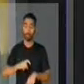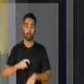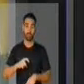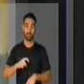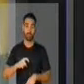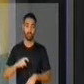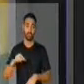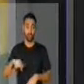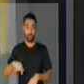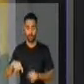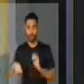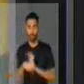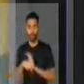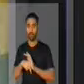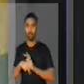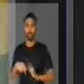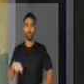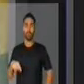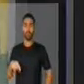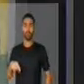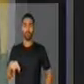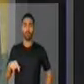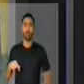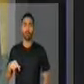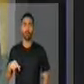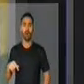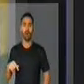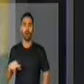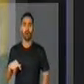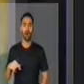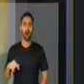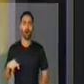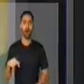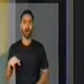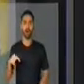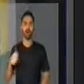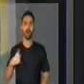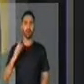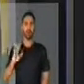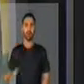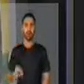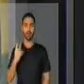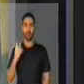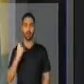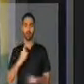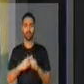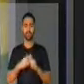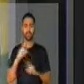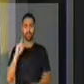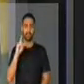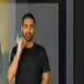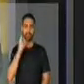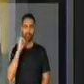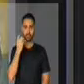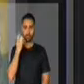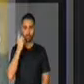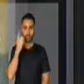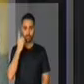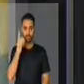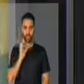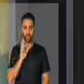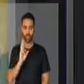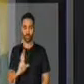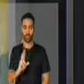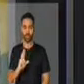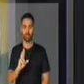nesta casa e nesta tribuna, quando estive por 2 mandatos representando o